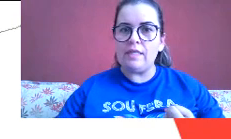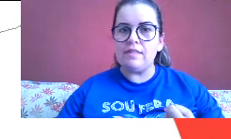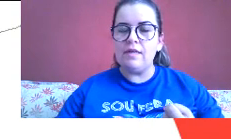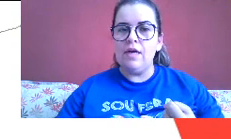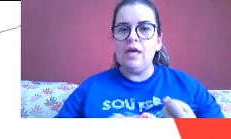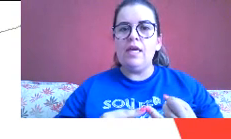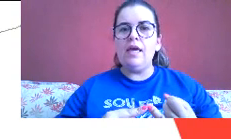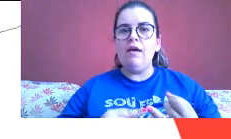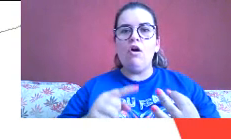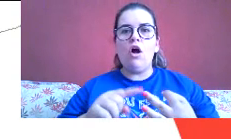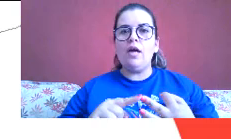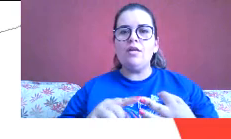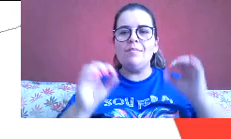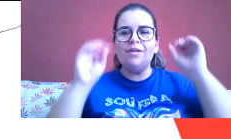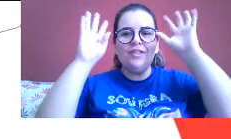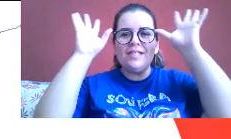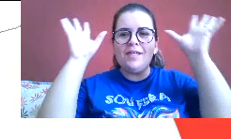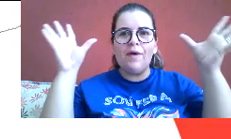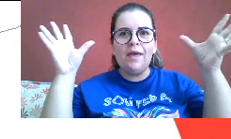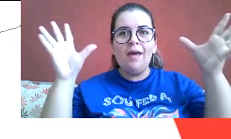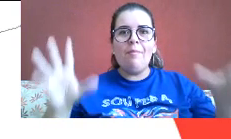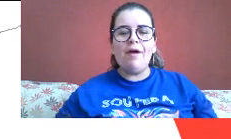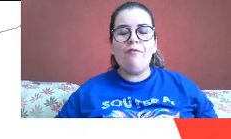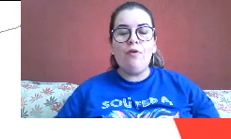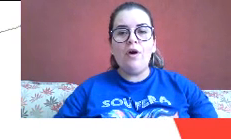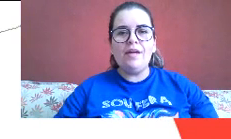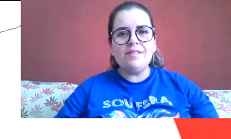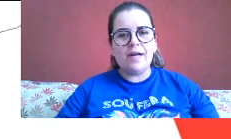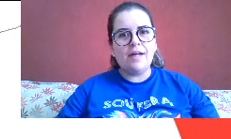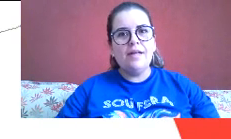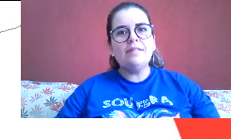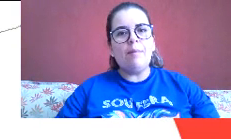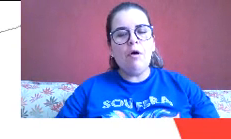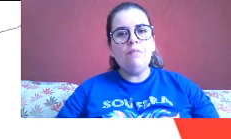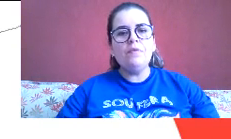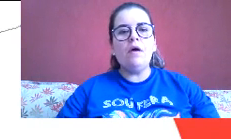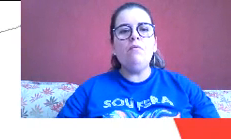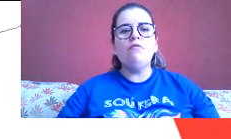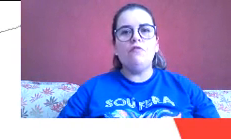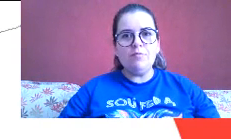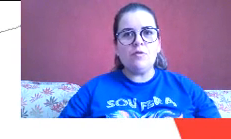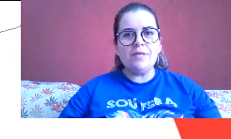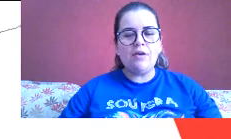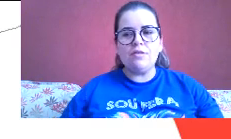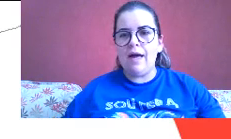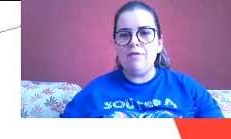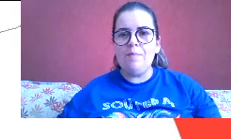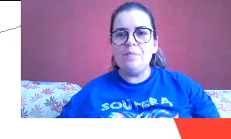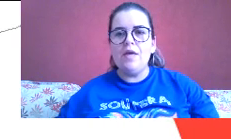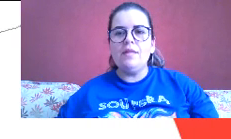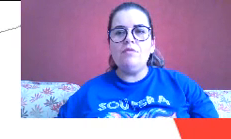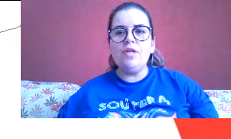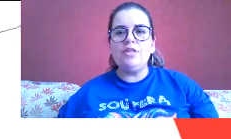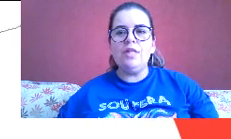repetições e coloca a nossa imaginação aí para Florescer Tá bom então vamos começar a nossa